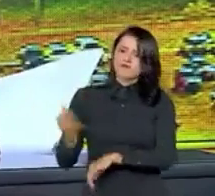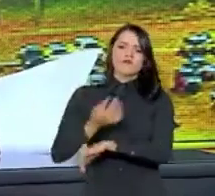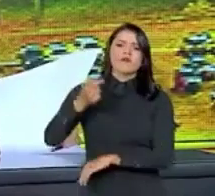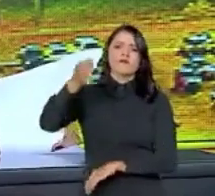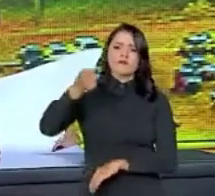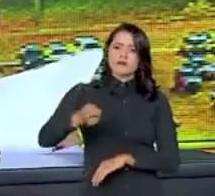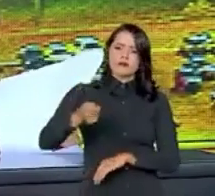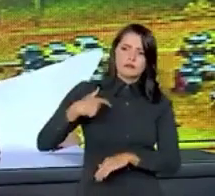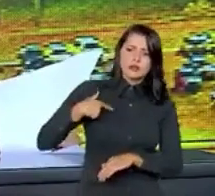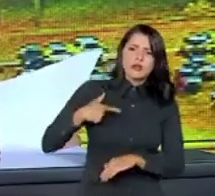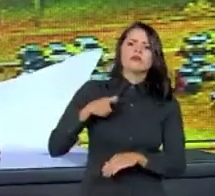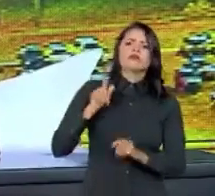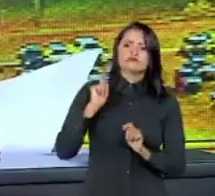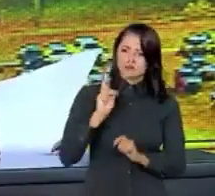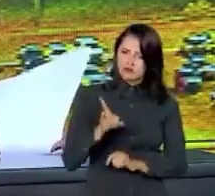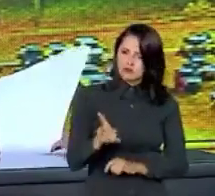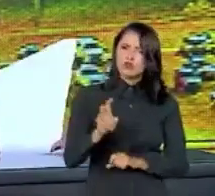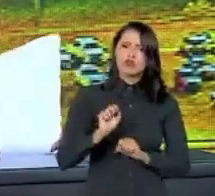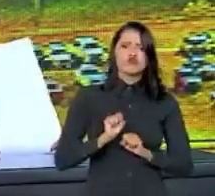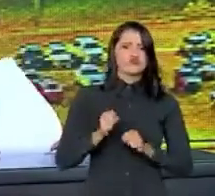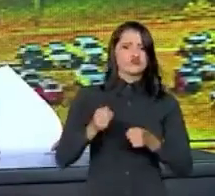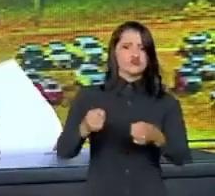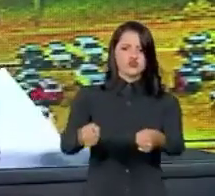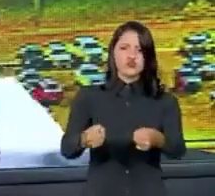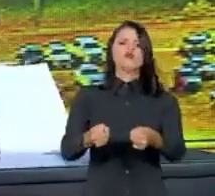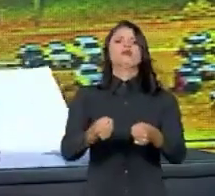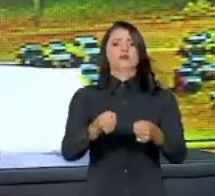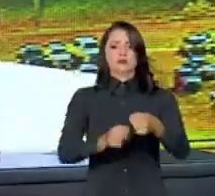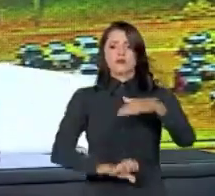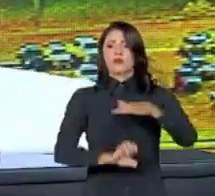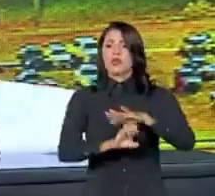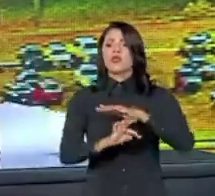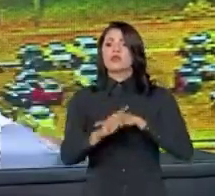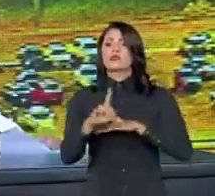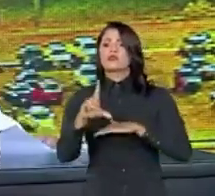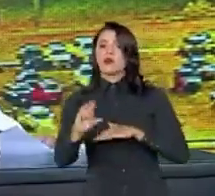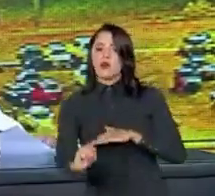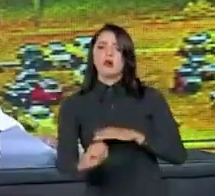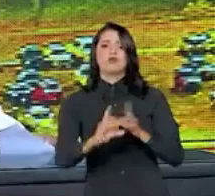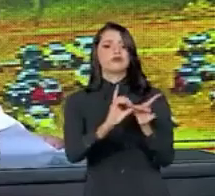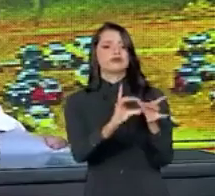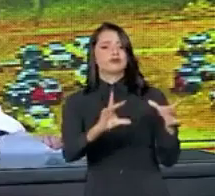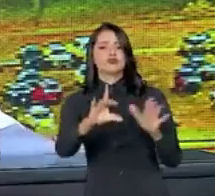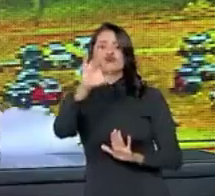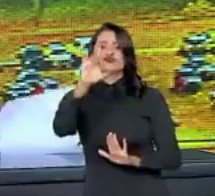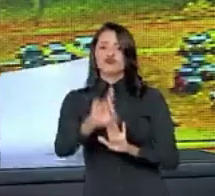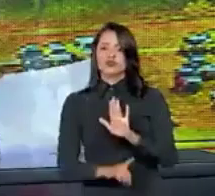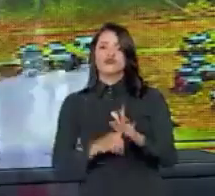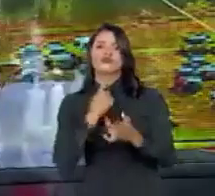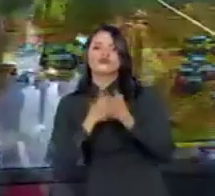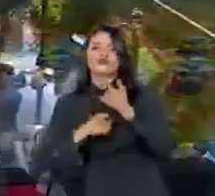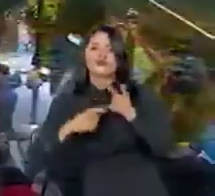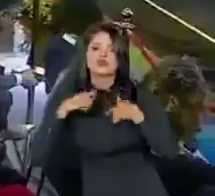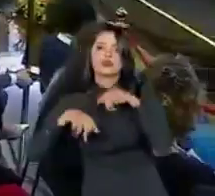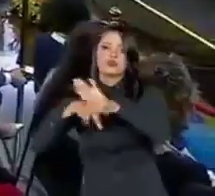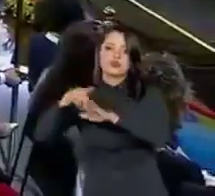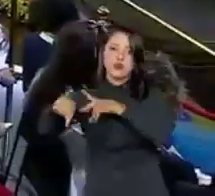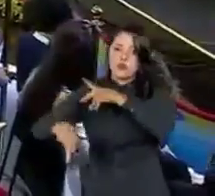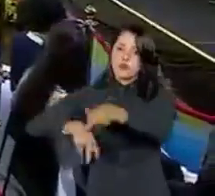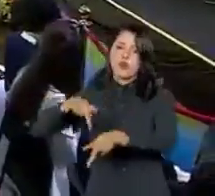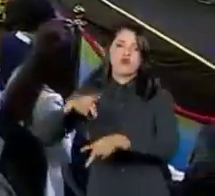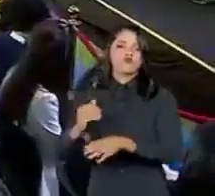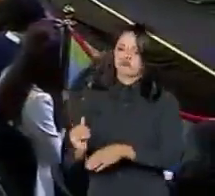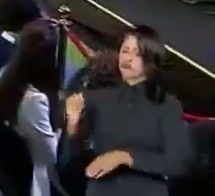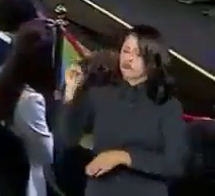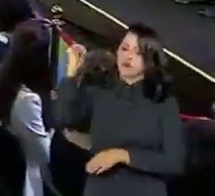fizeram prevalecer o Estado Democrático de Direito e a vontade popular. O